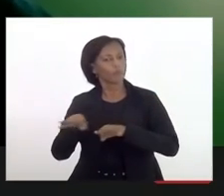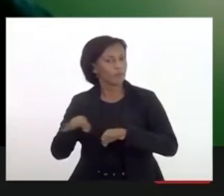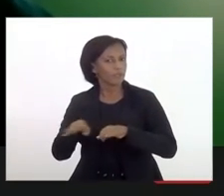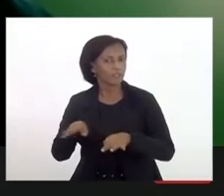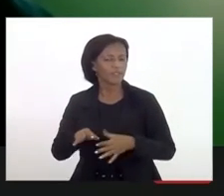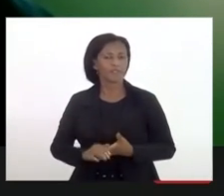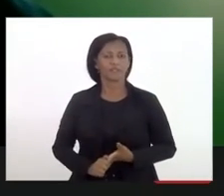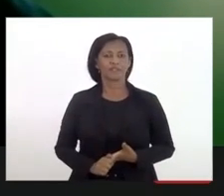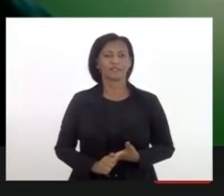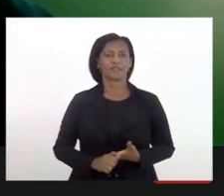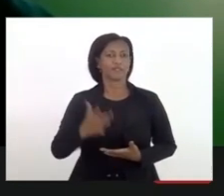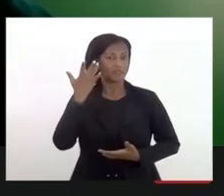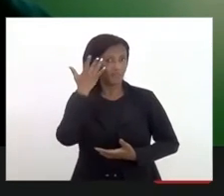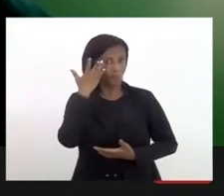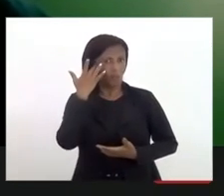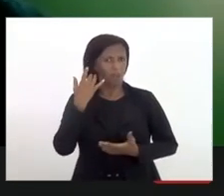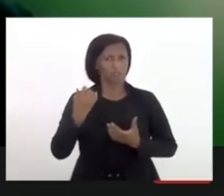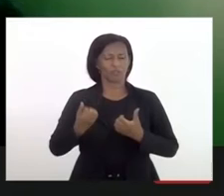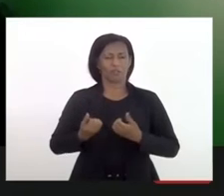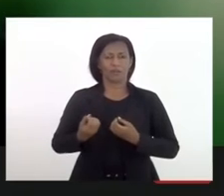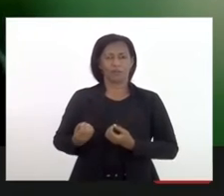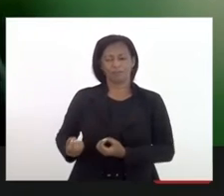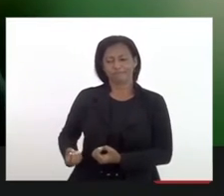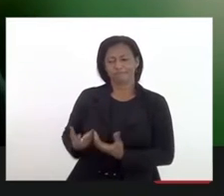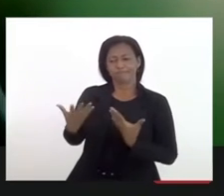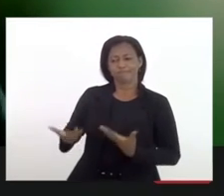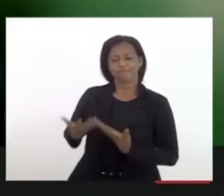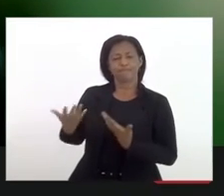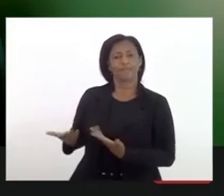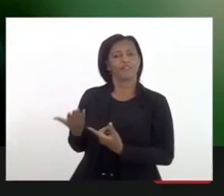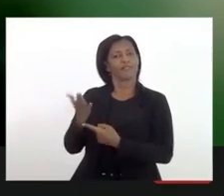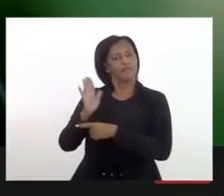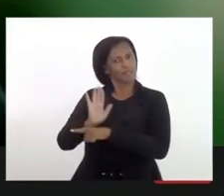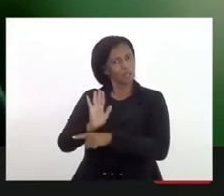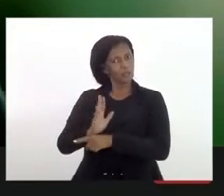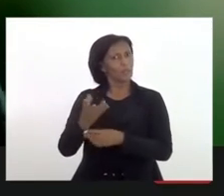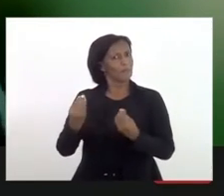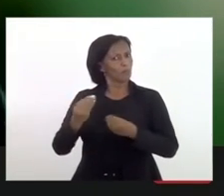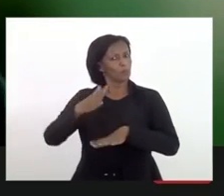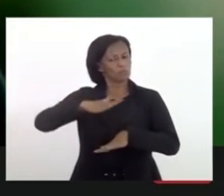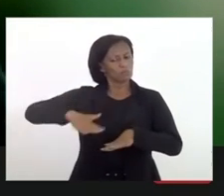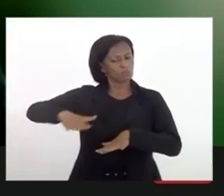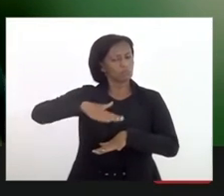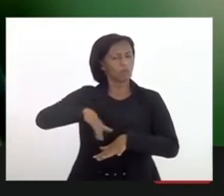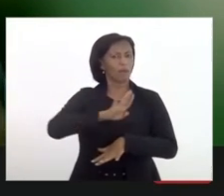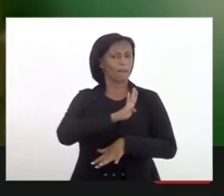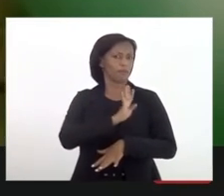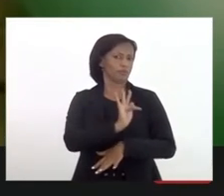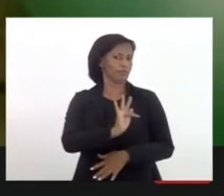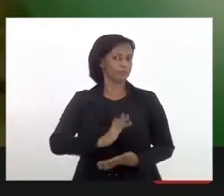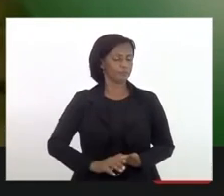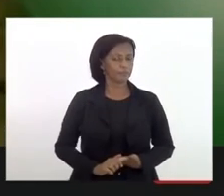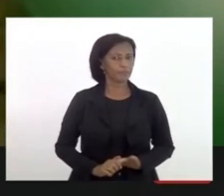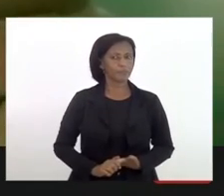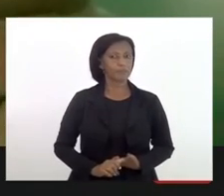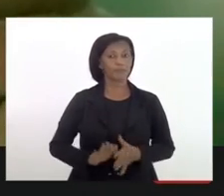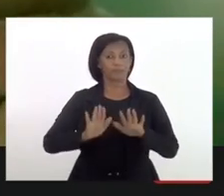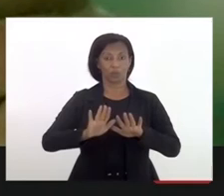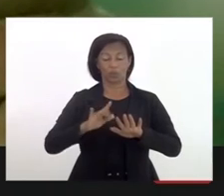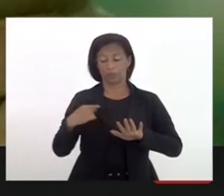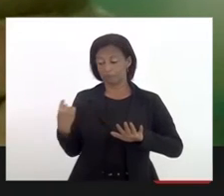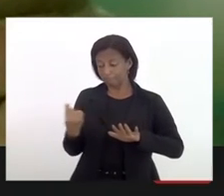projeto. E eu acho que é uma iniciativa que vai beneficiar muito essa região da Baixada. Agora, a gente